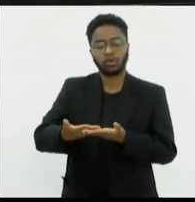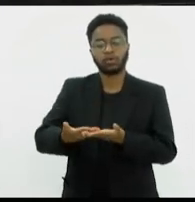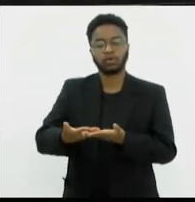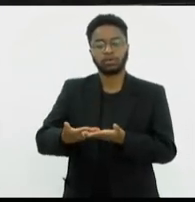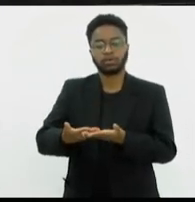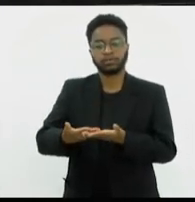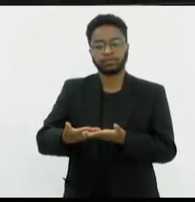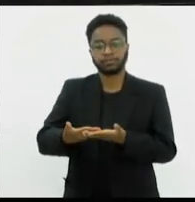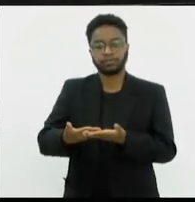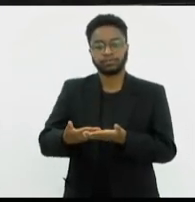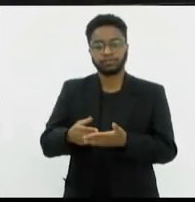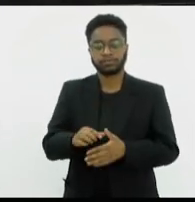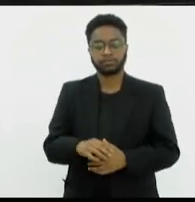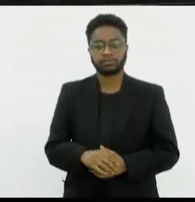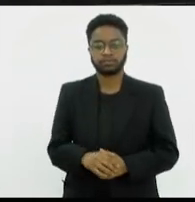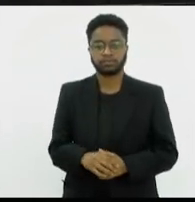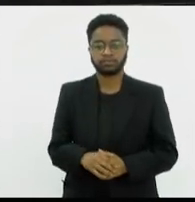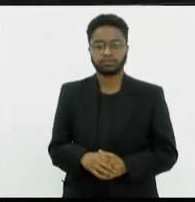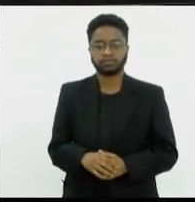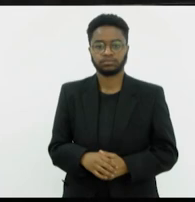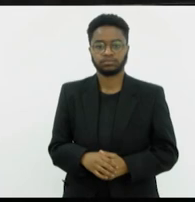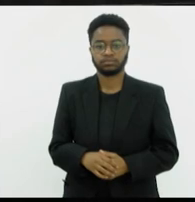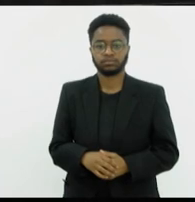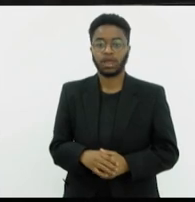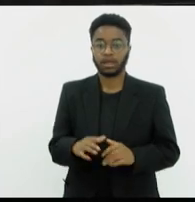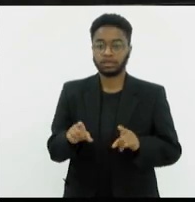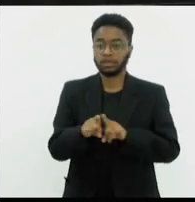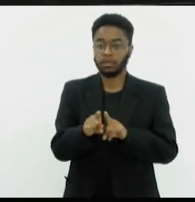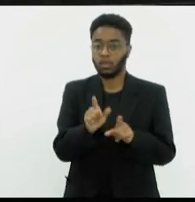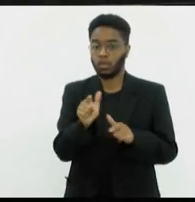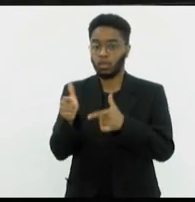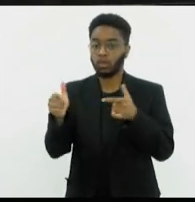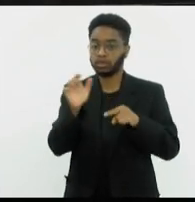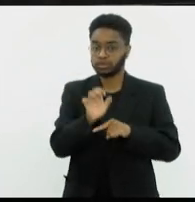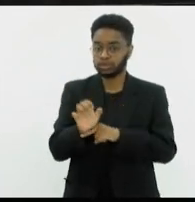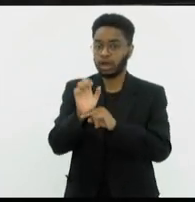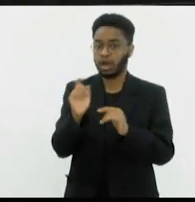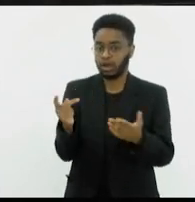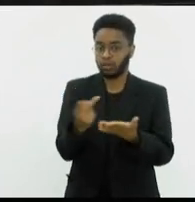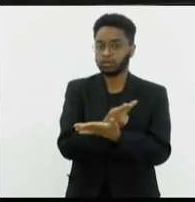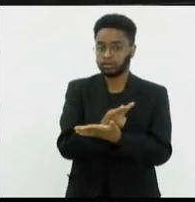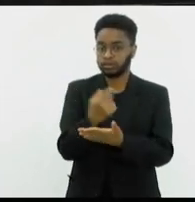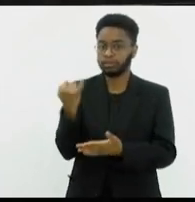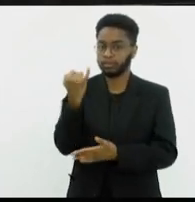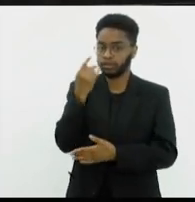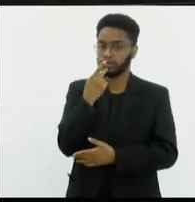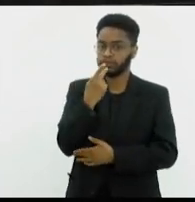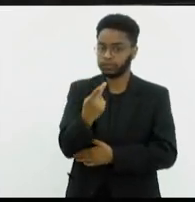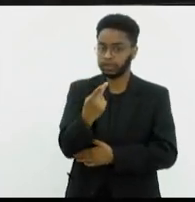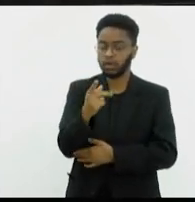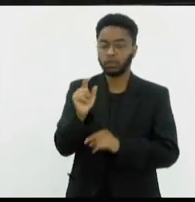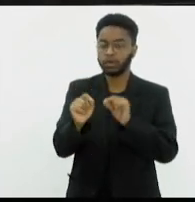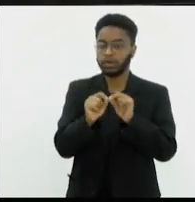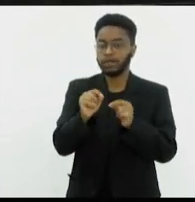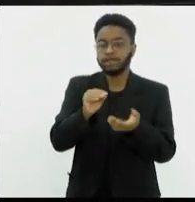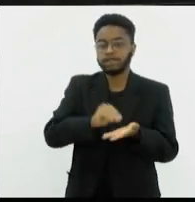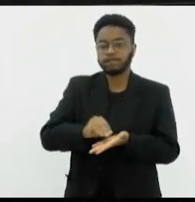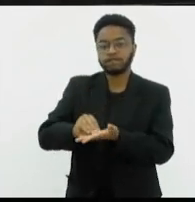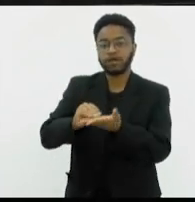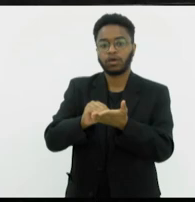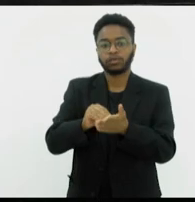precarização que acontece em outros estados, é importante a gente mencionar o déficit de